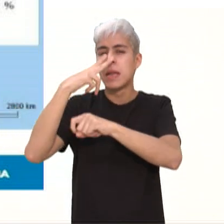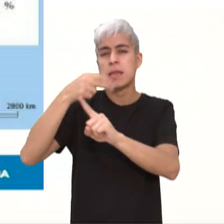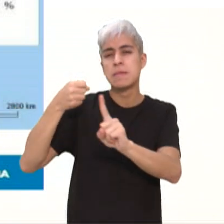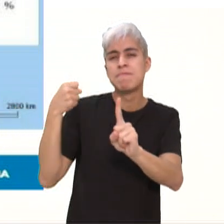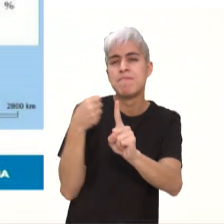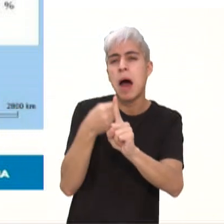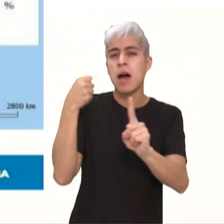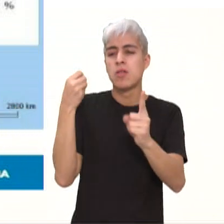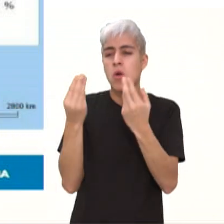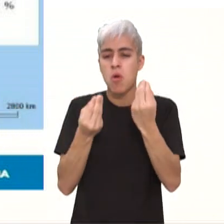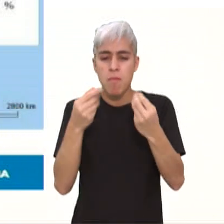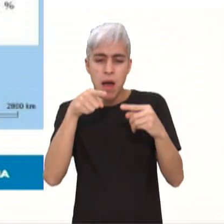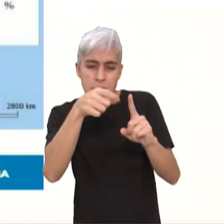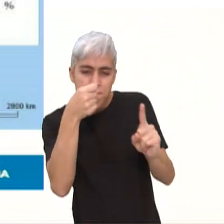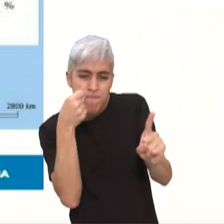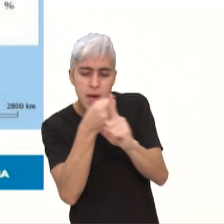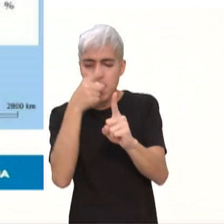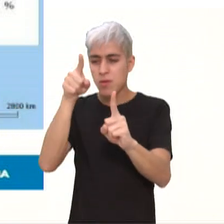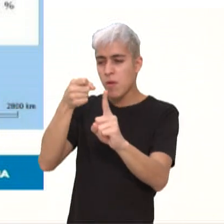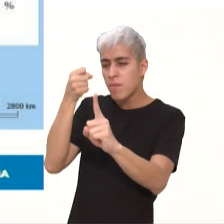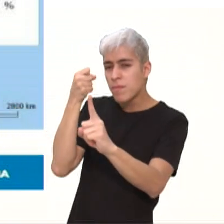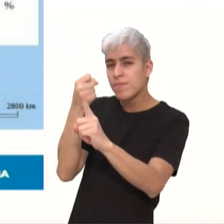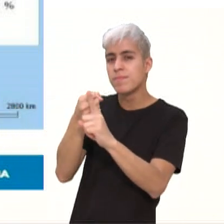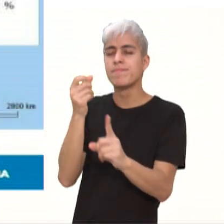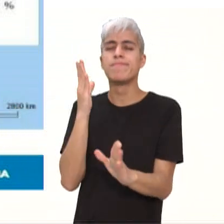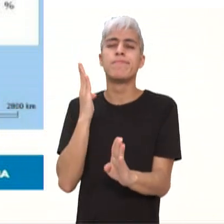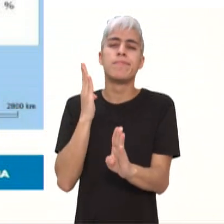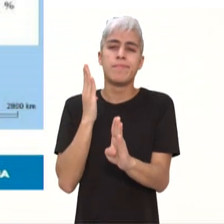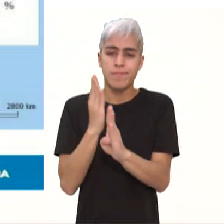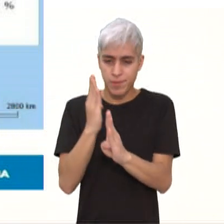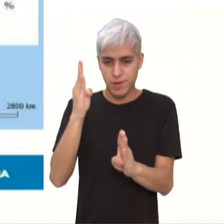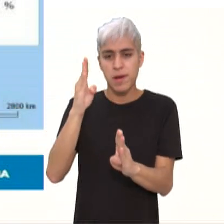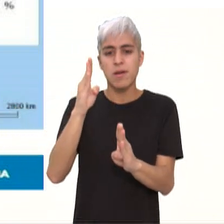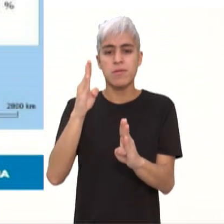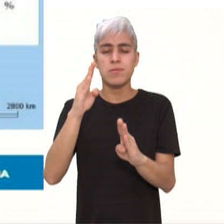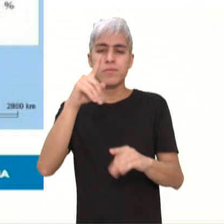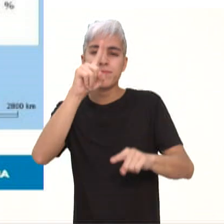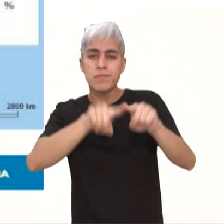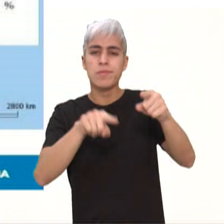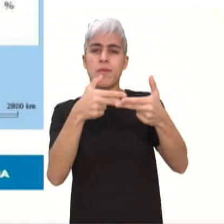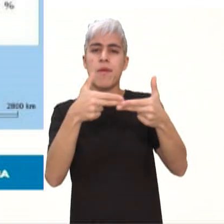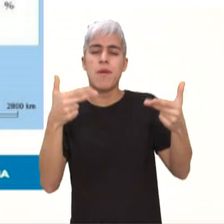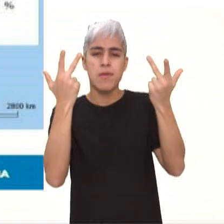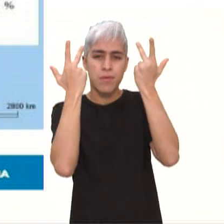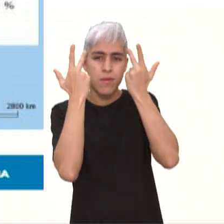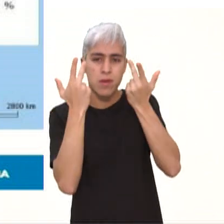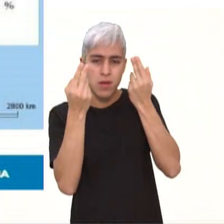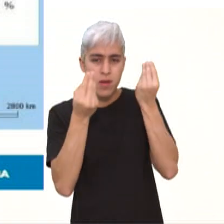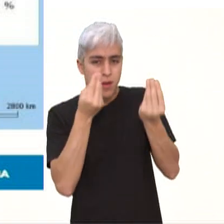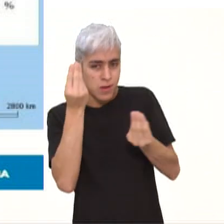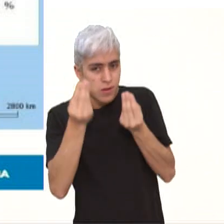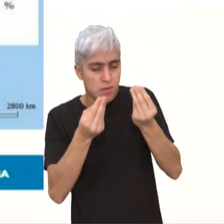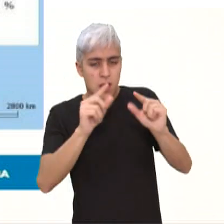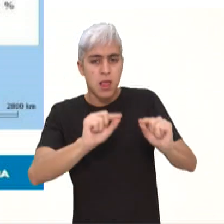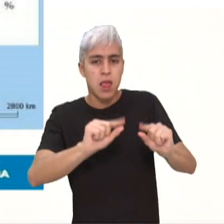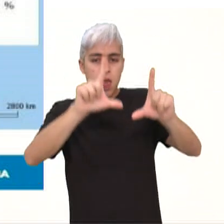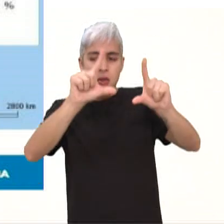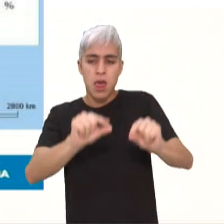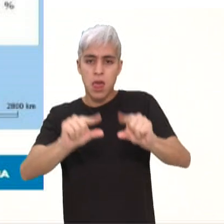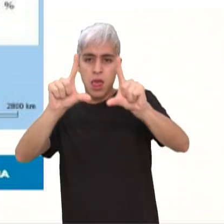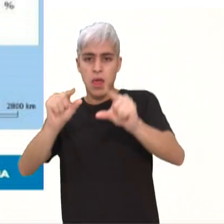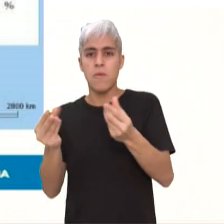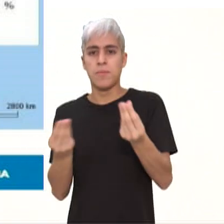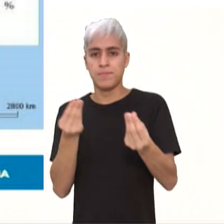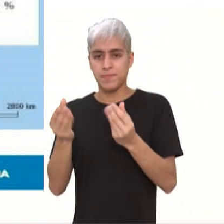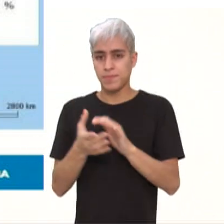ou desses impactos, né, causado dentro dos recursos naturais. De um lado